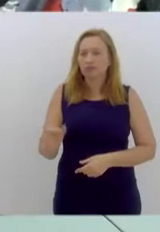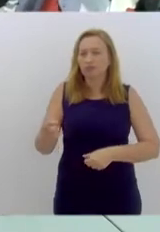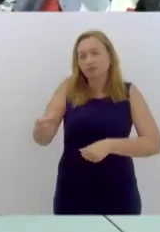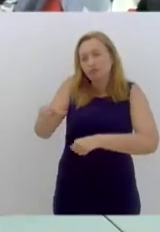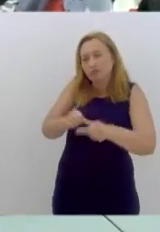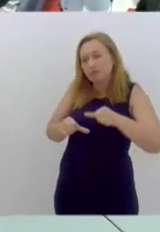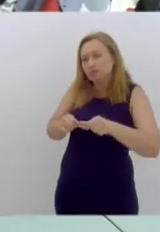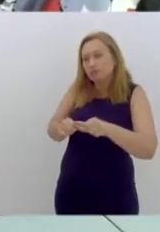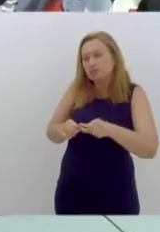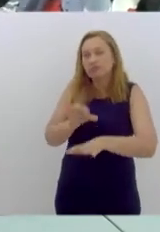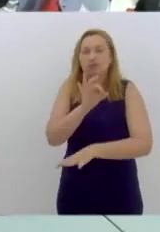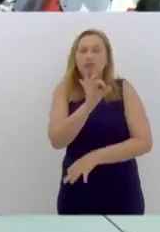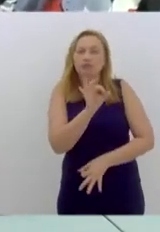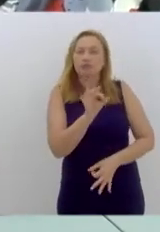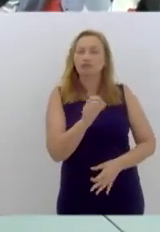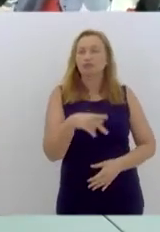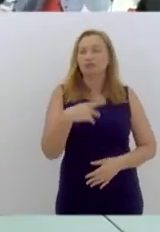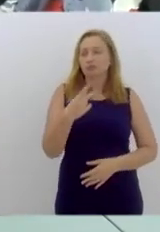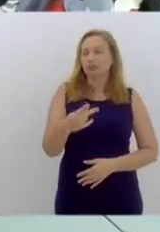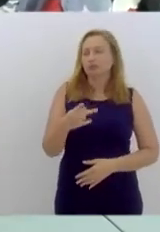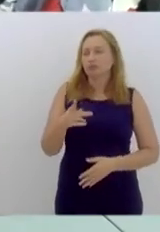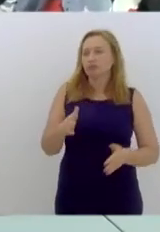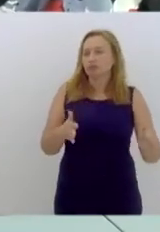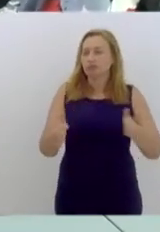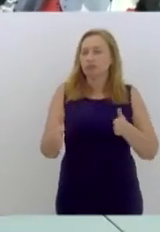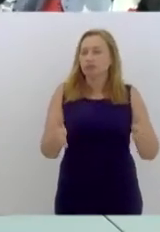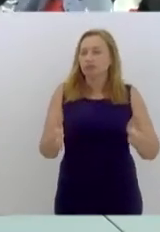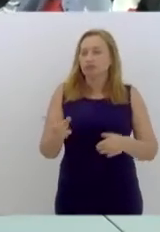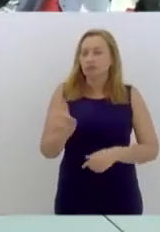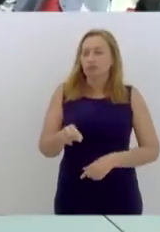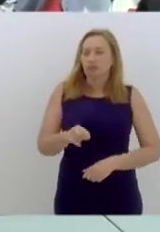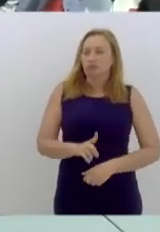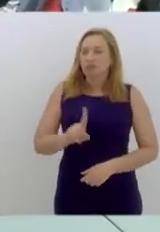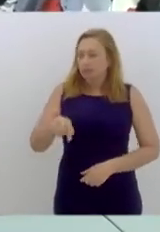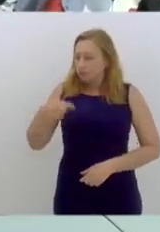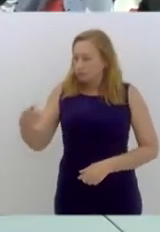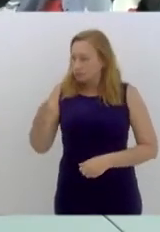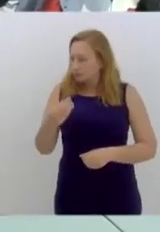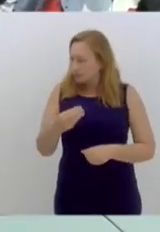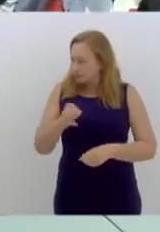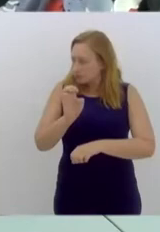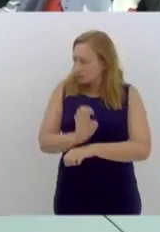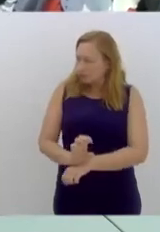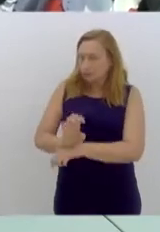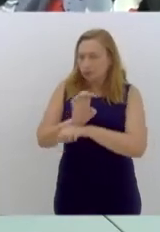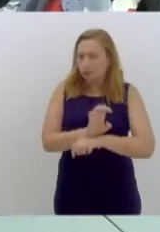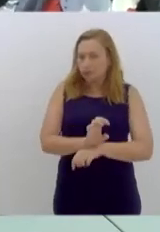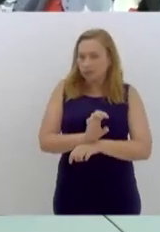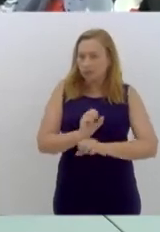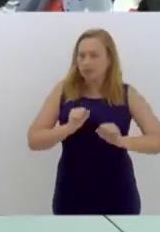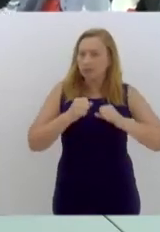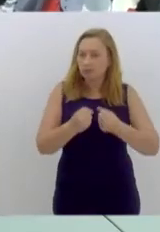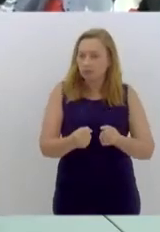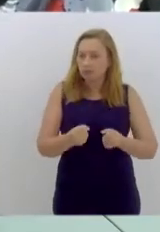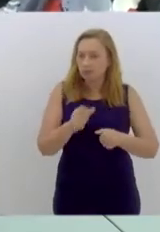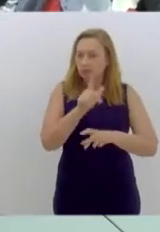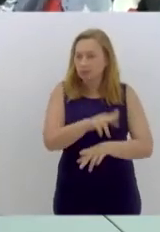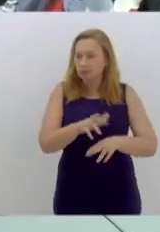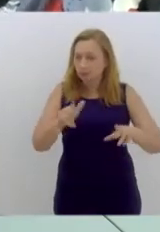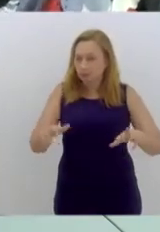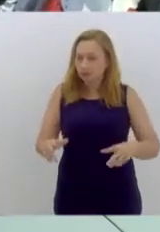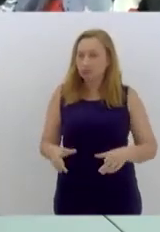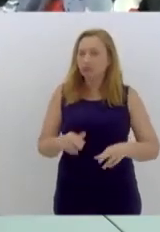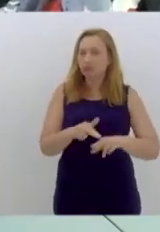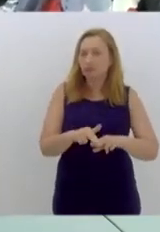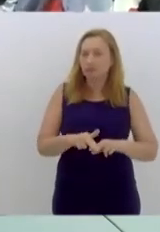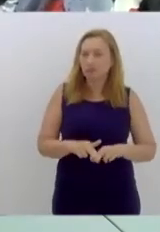inverter. E a justificativa aqui, no curto prazo que nós temos, é os outros estados que se debruçaram, os diferentes acadêmicos que se debruçaram